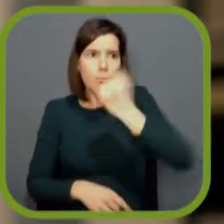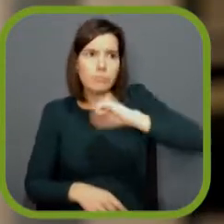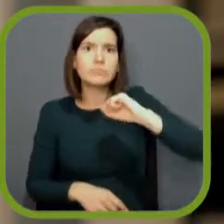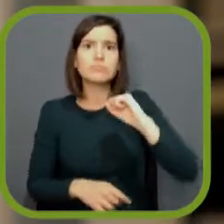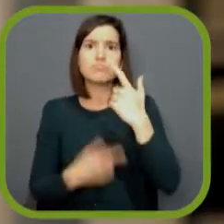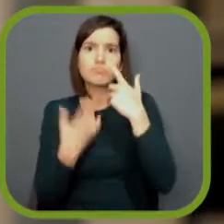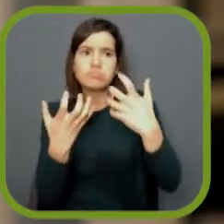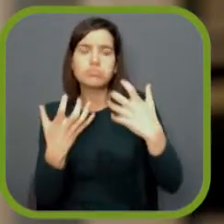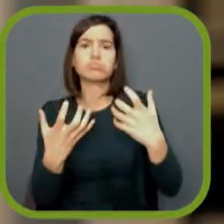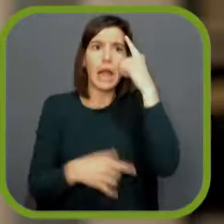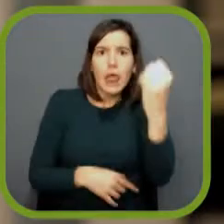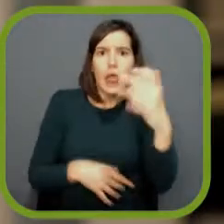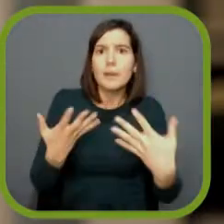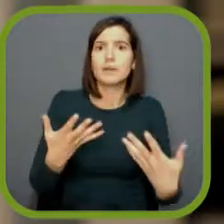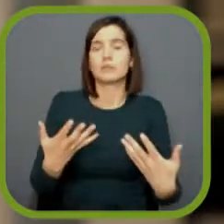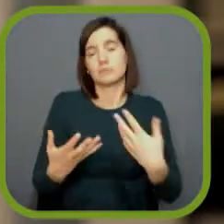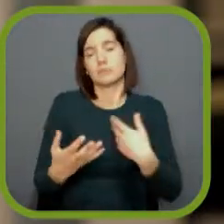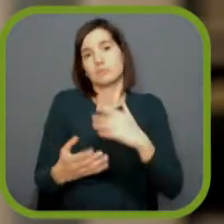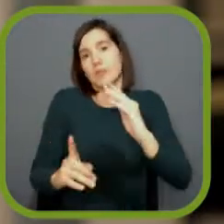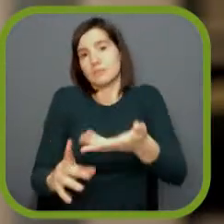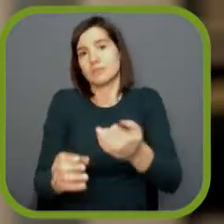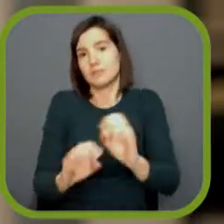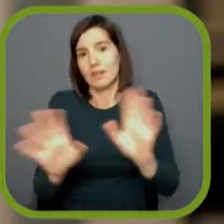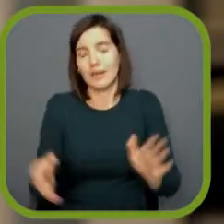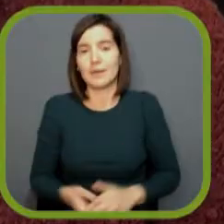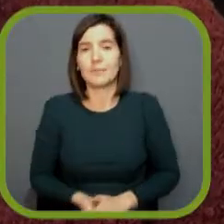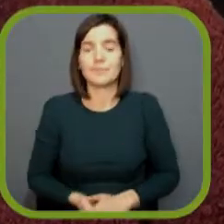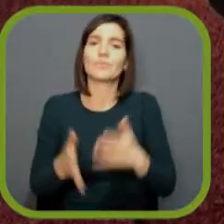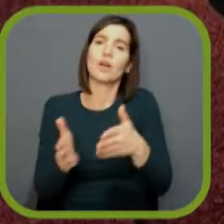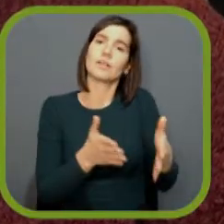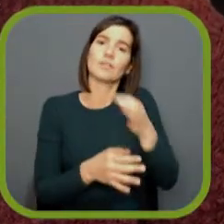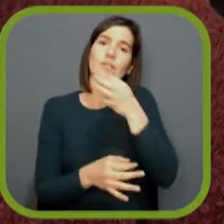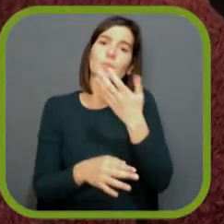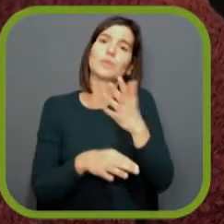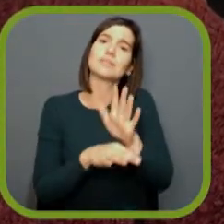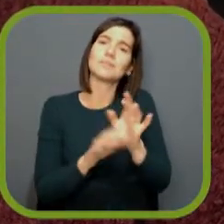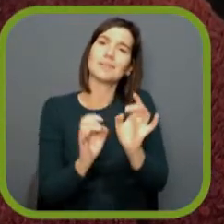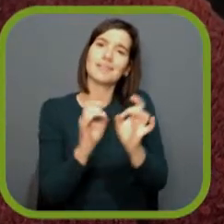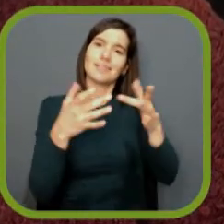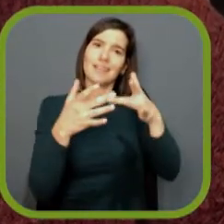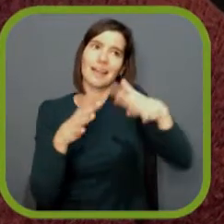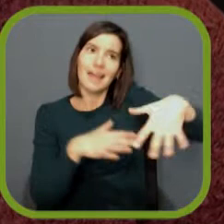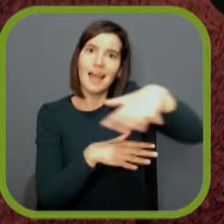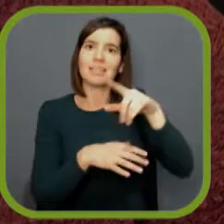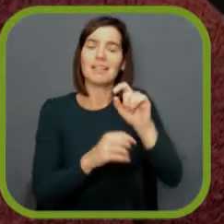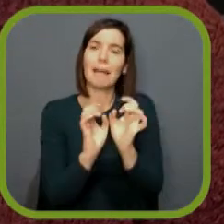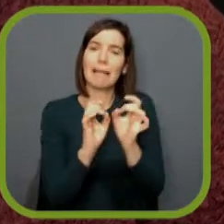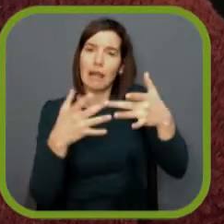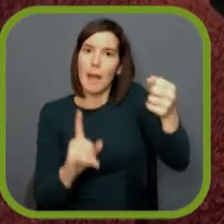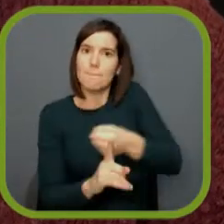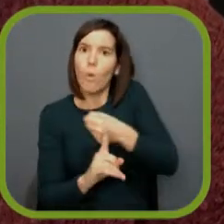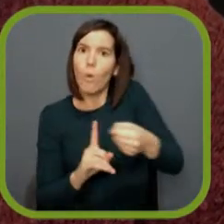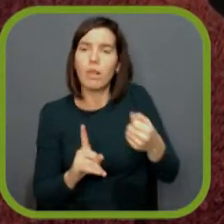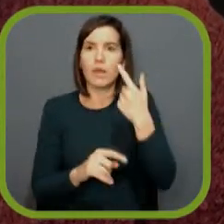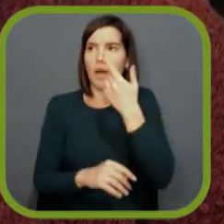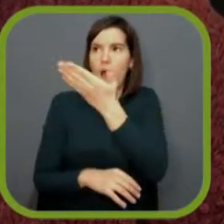em caso de desrespeito, possível atuação criminal ou desordem pública. Não é? Agora, falando um bocadinho sobre, por exemplo, o ciberespaço e o cyberbullying, que é uma coisa